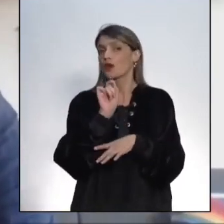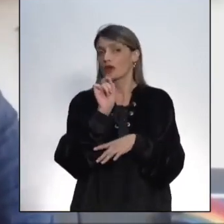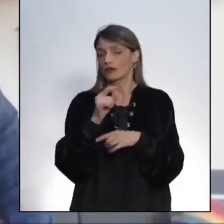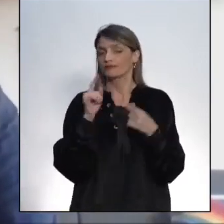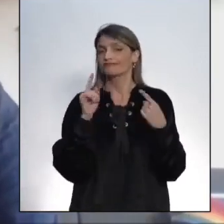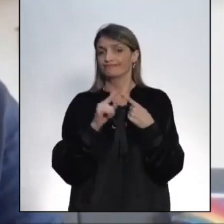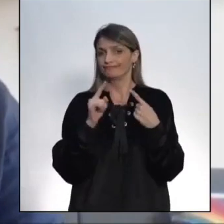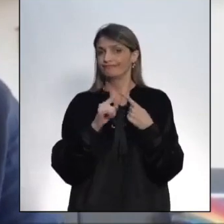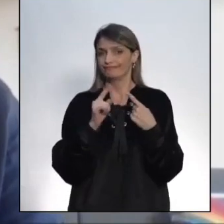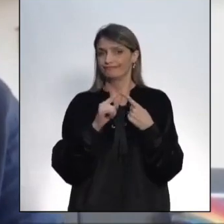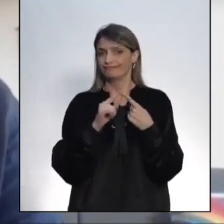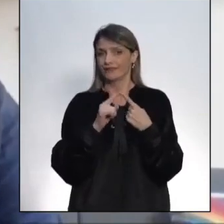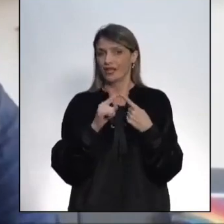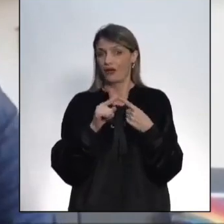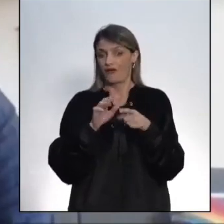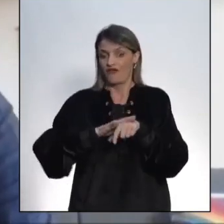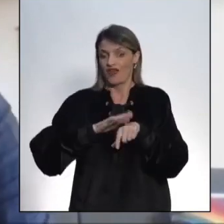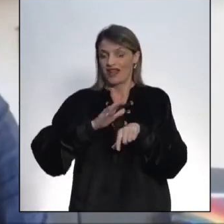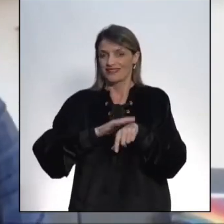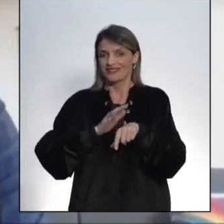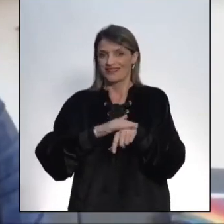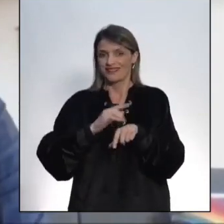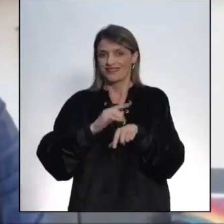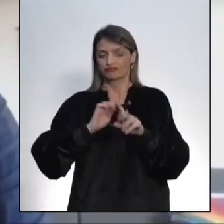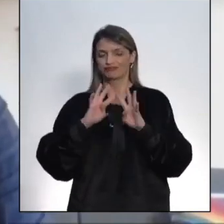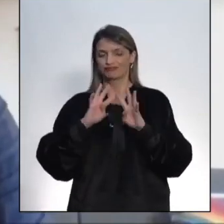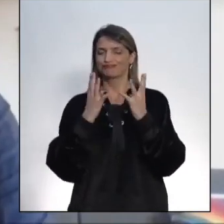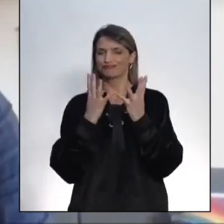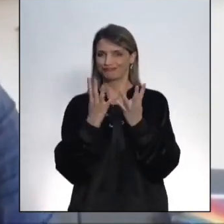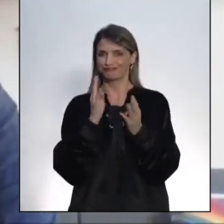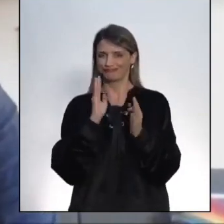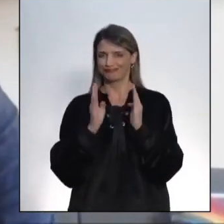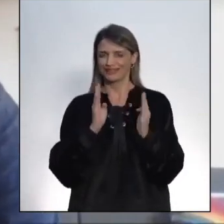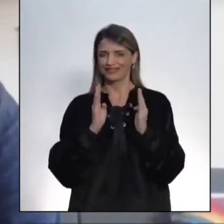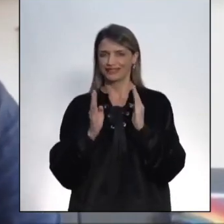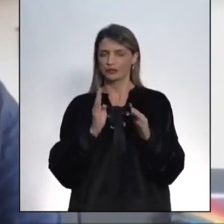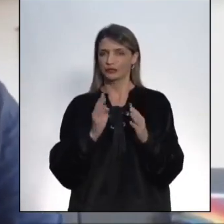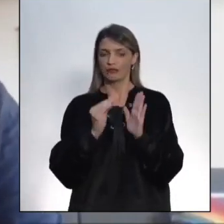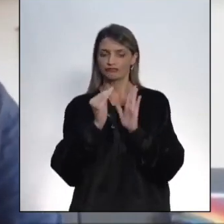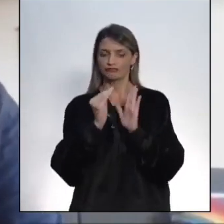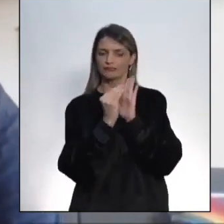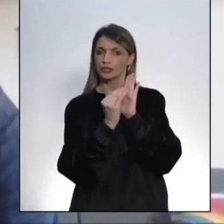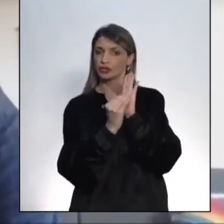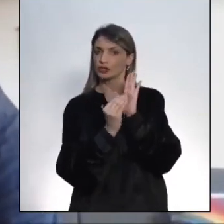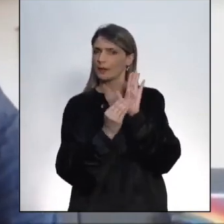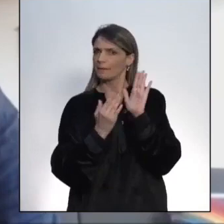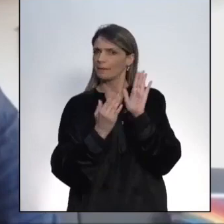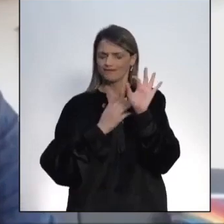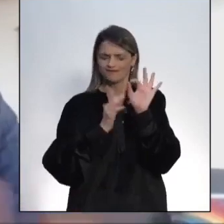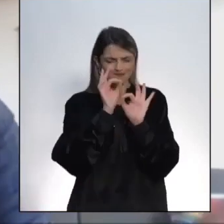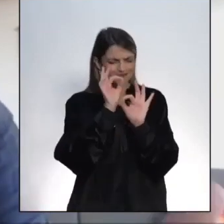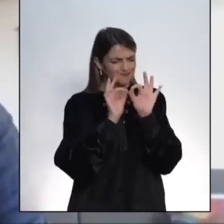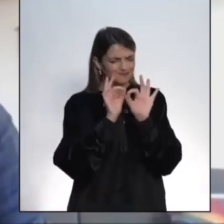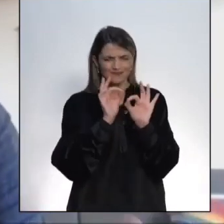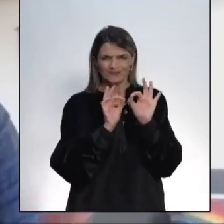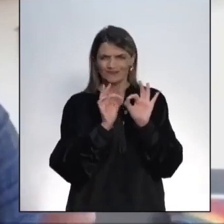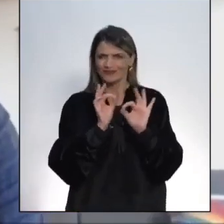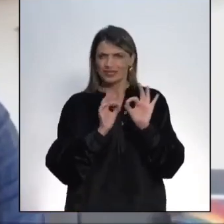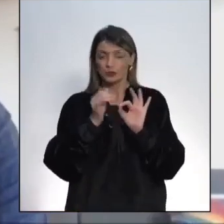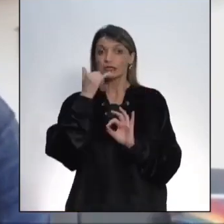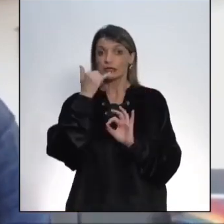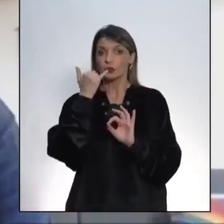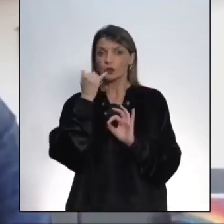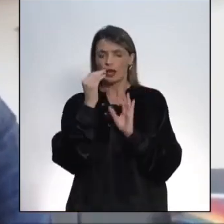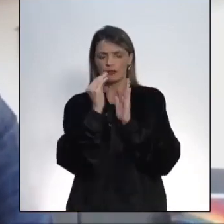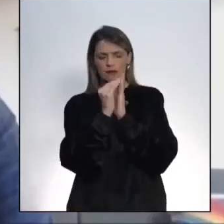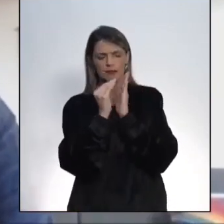eu comecei a fazer quando eu entrei em quarentena foi fazer uma agenda minha muito organizada no meu celular de o